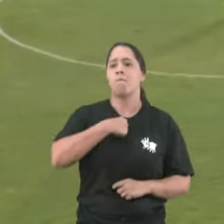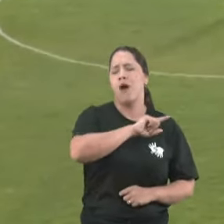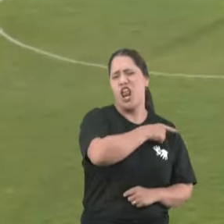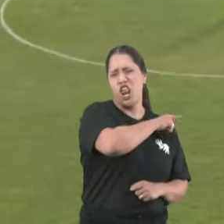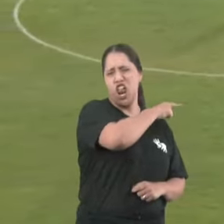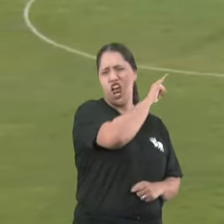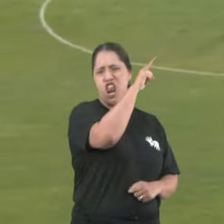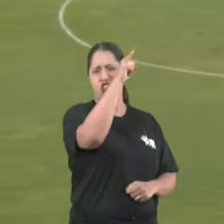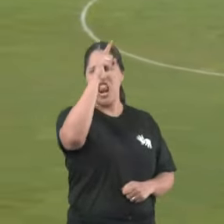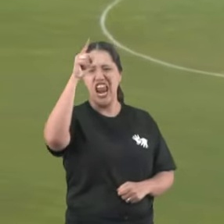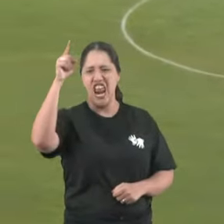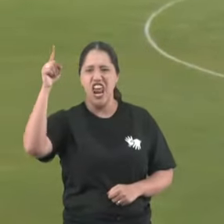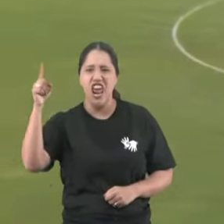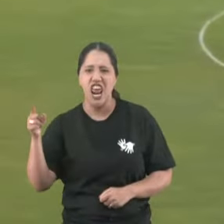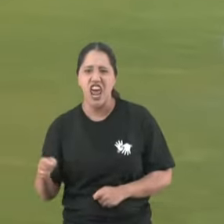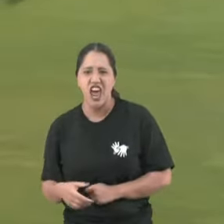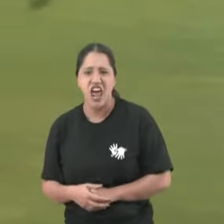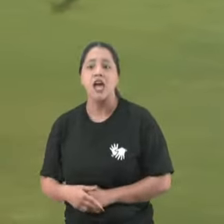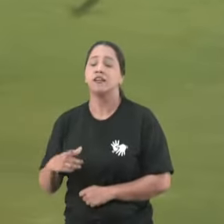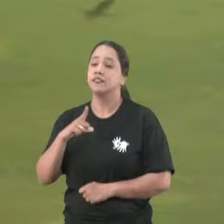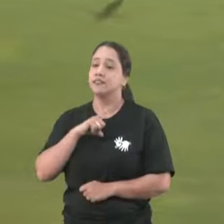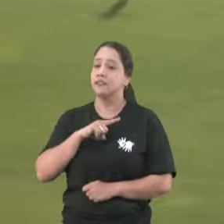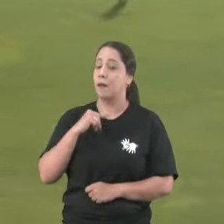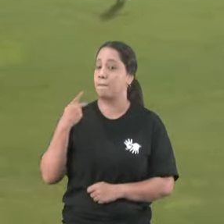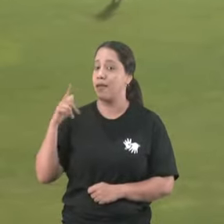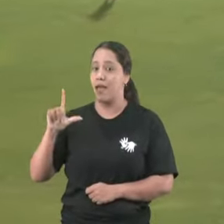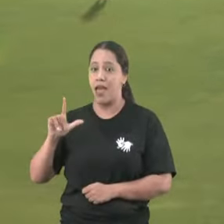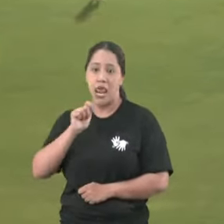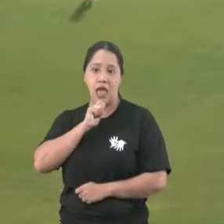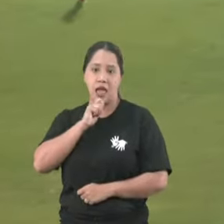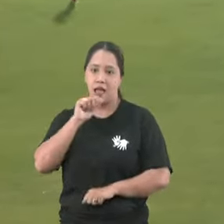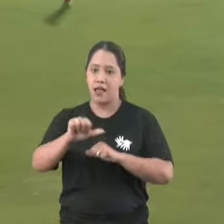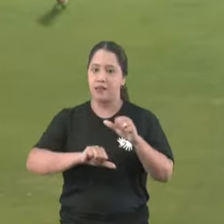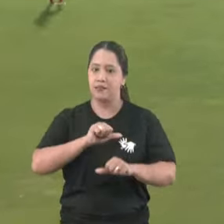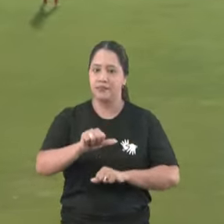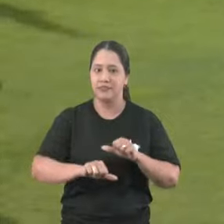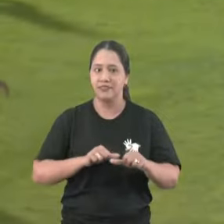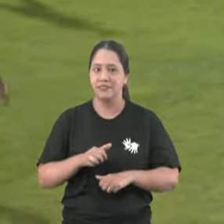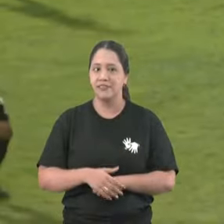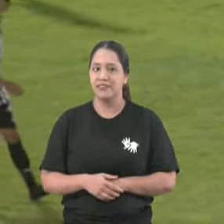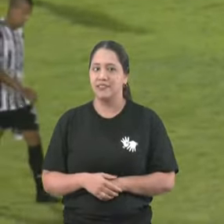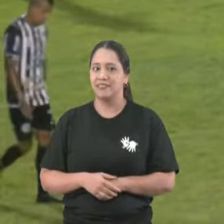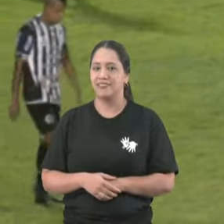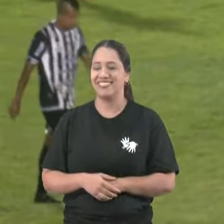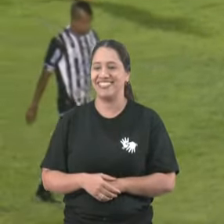O Asa, como bem trouxe o PL, ainda não mexeu na partida.